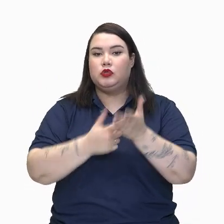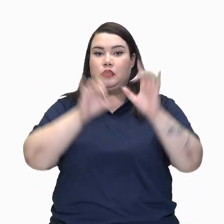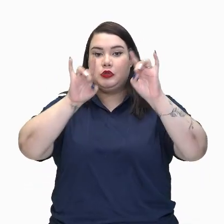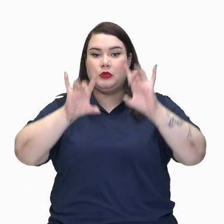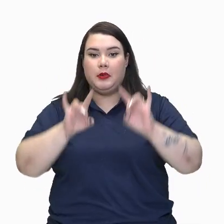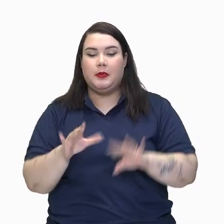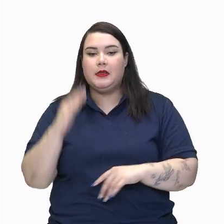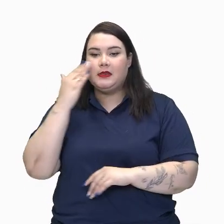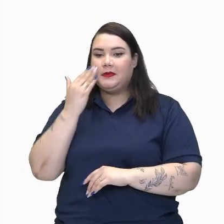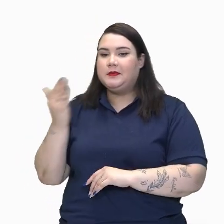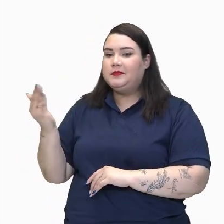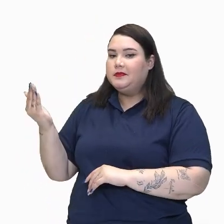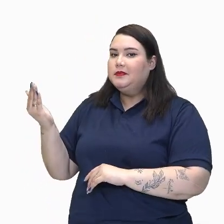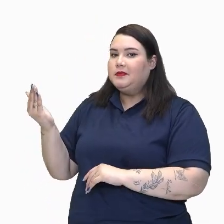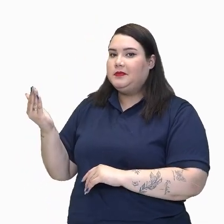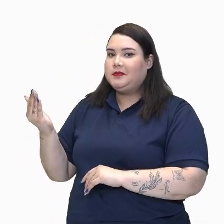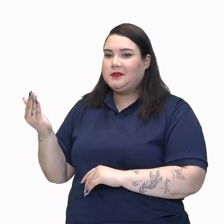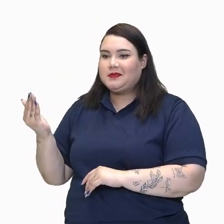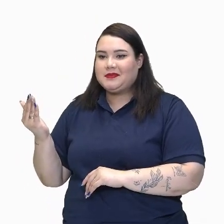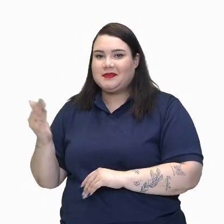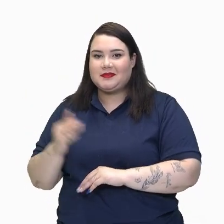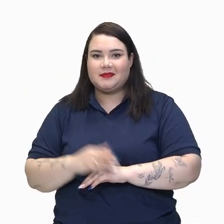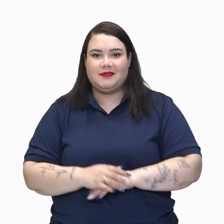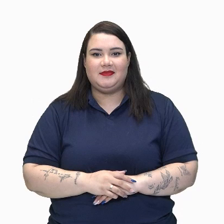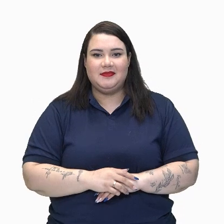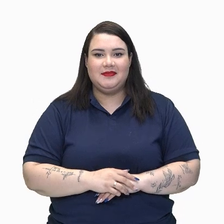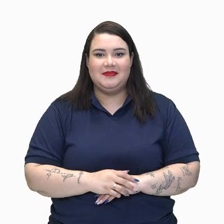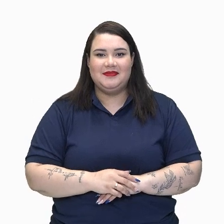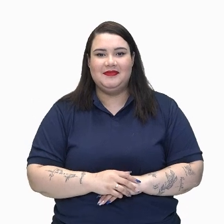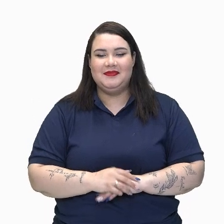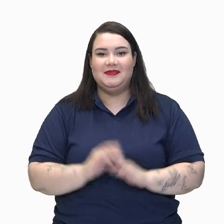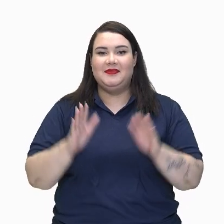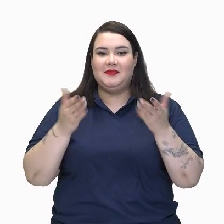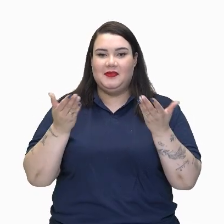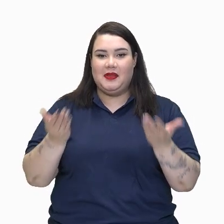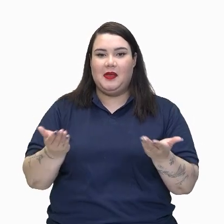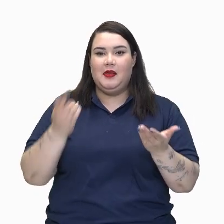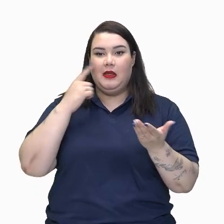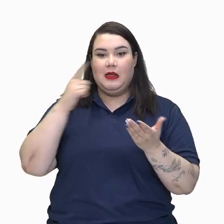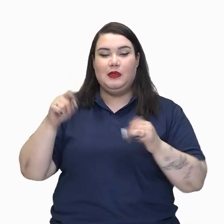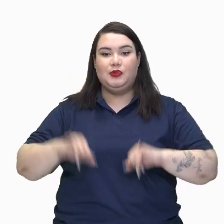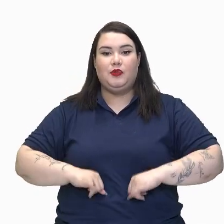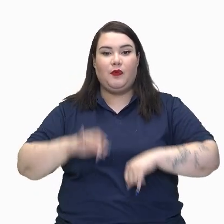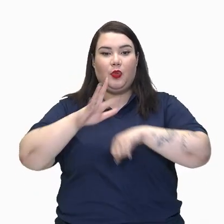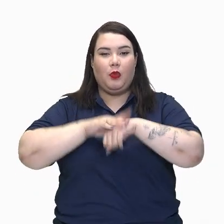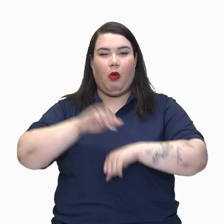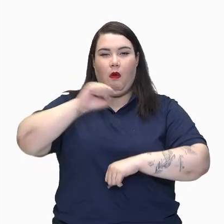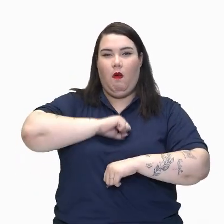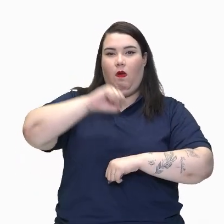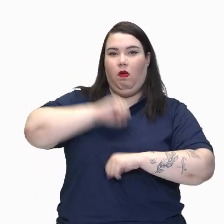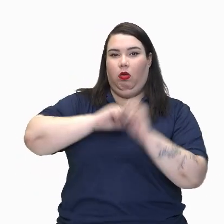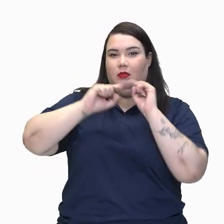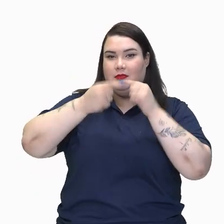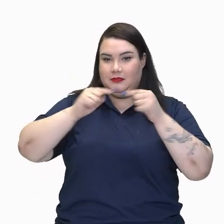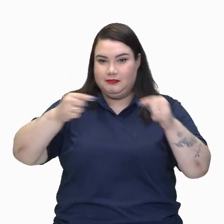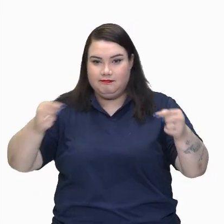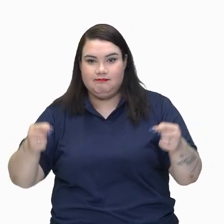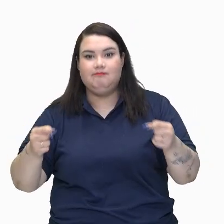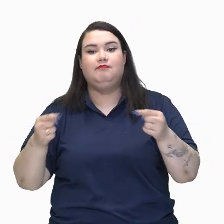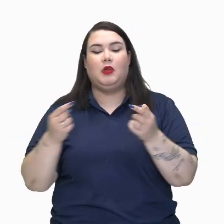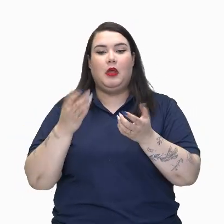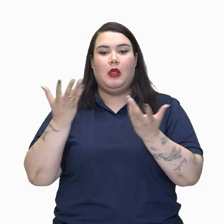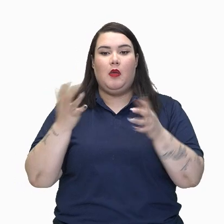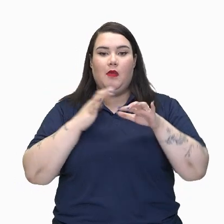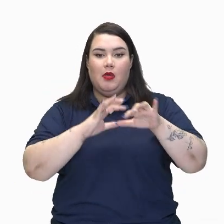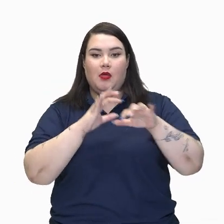Estrela da Manhã. Grande poeta que sofria de tuberculose, o que influenciou, obviamente, a sua